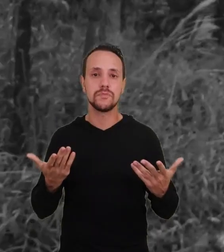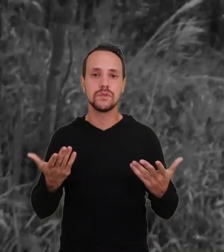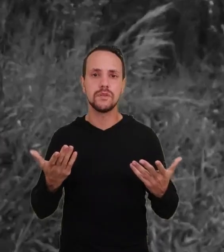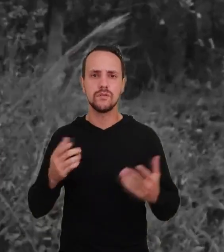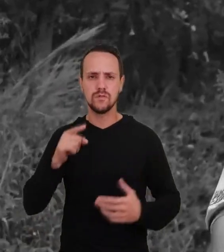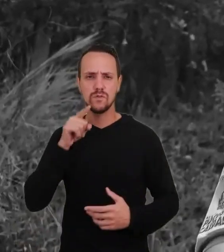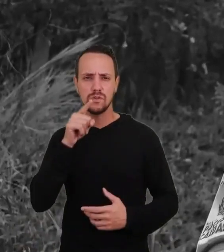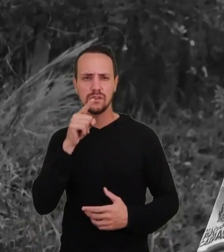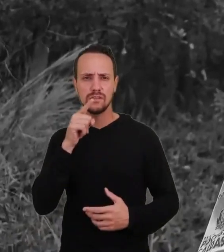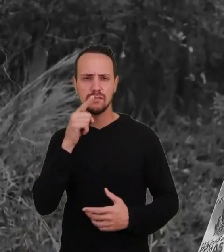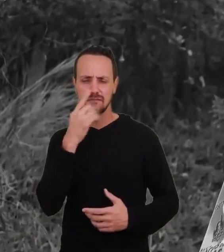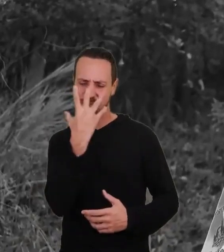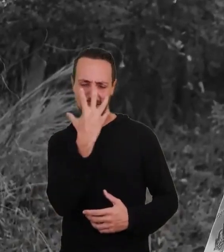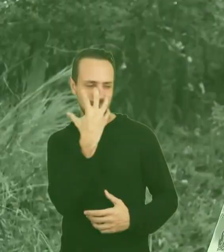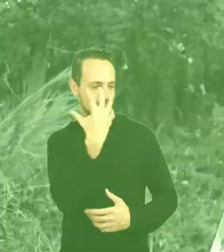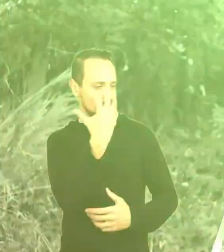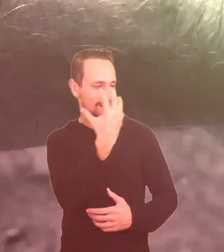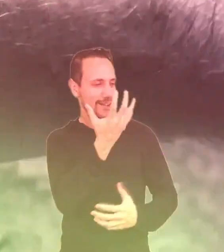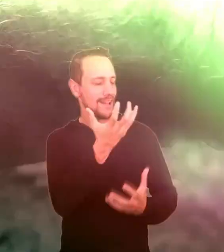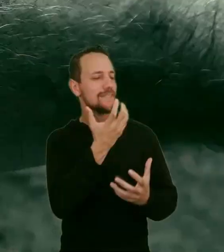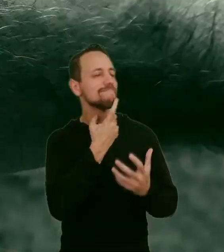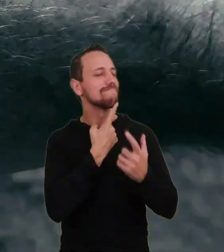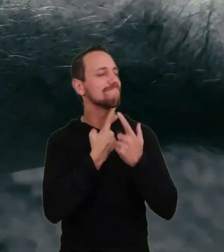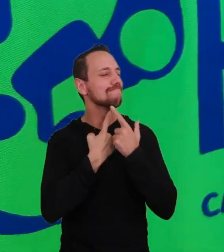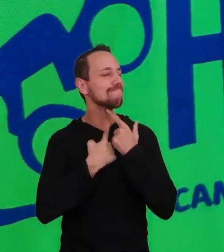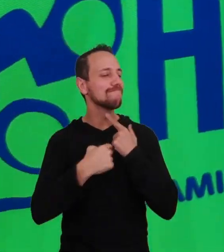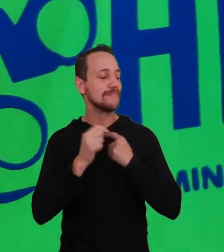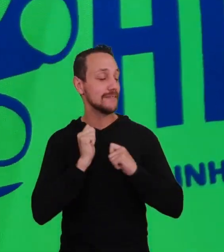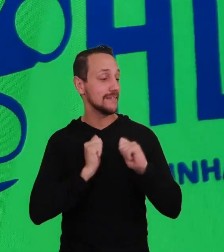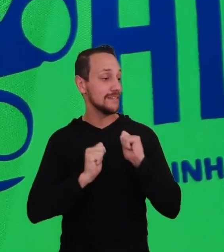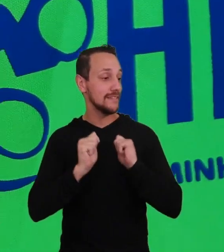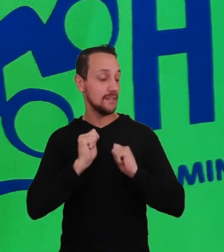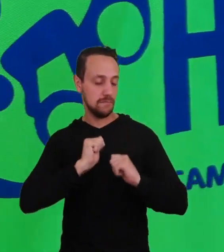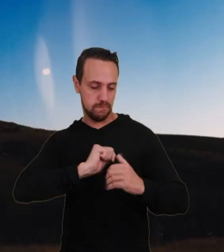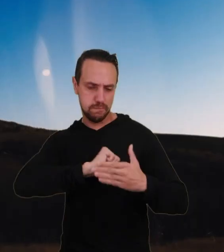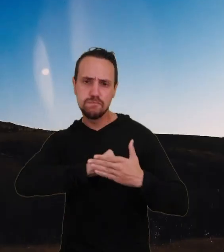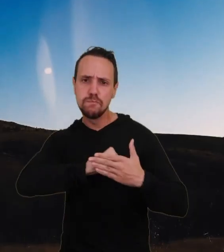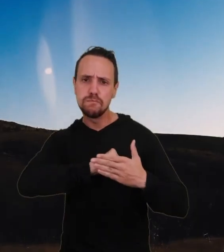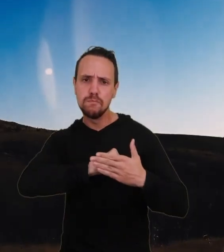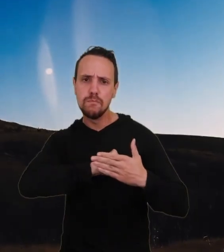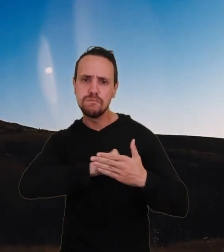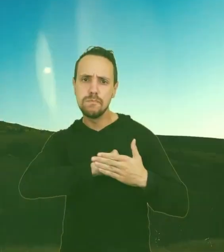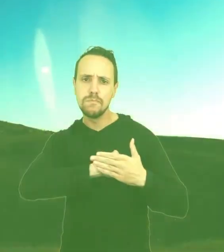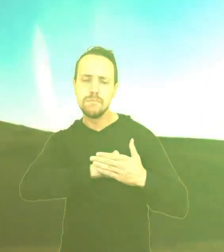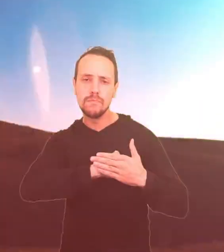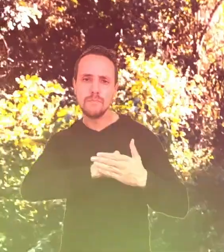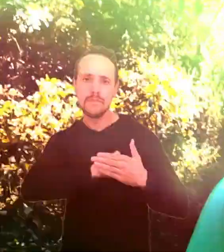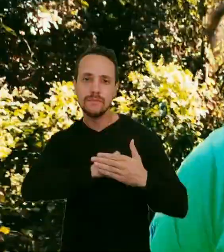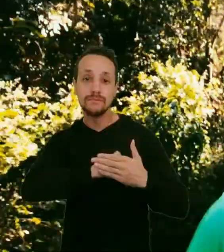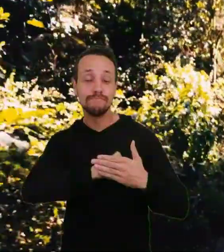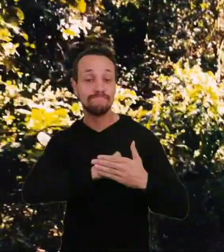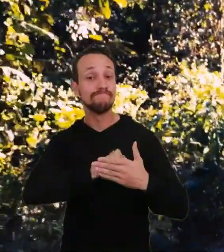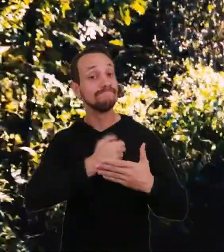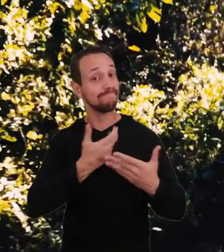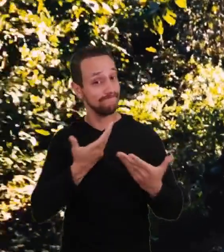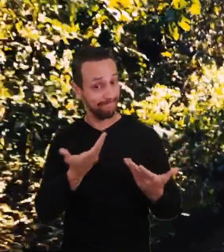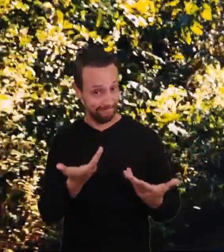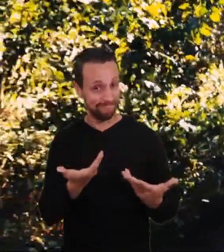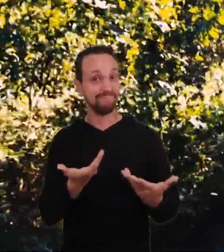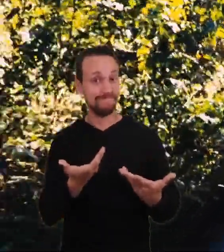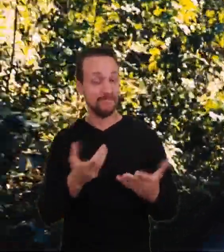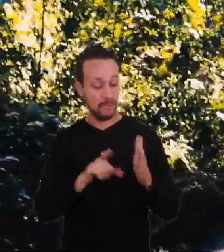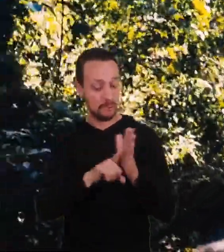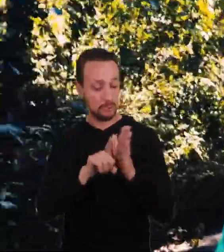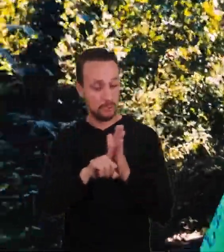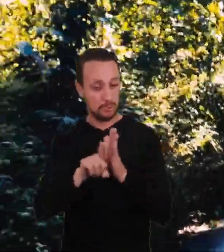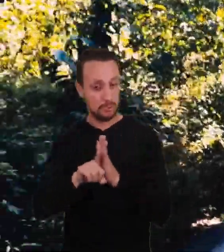Qual a sua paixão? O que faz seu coração acelerar? A grandeza não tem